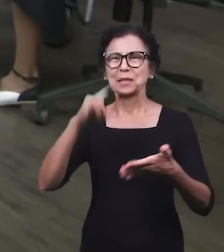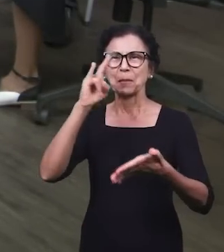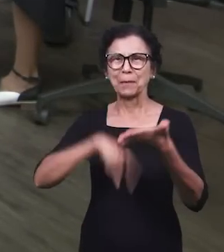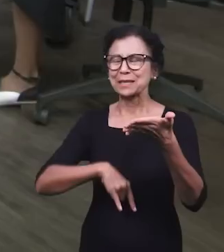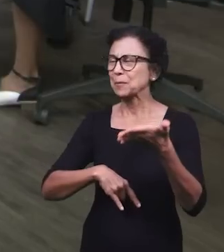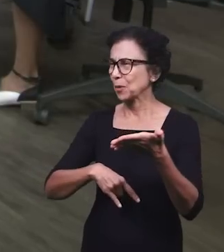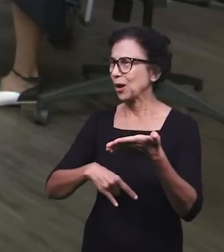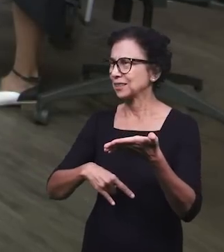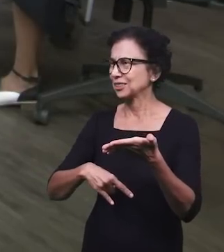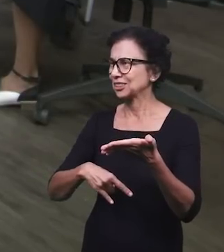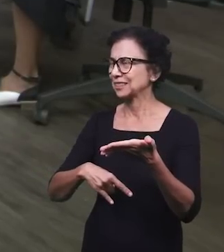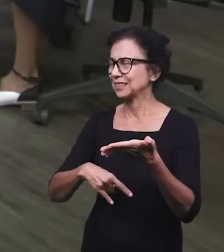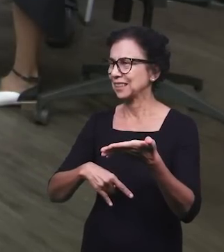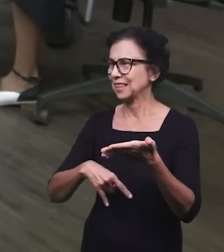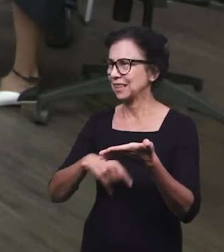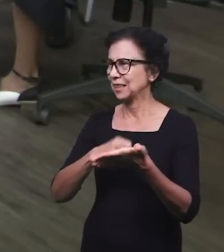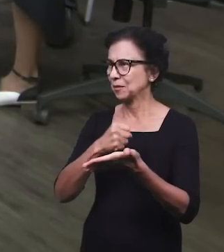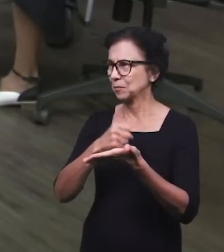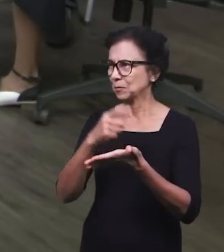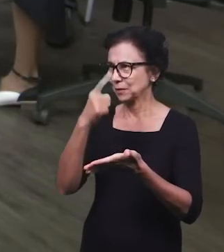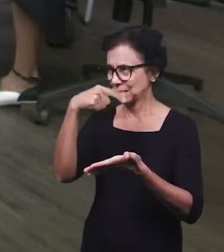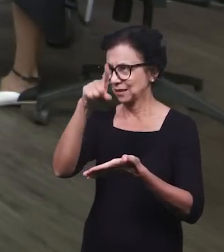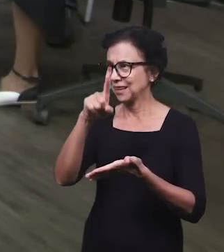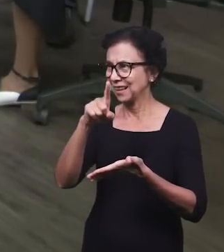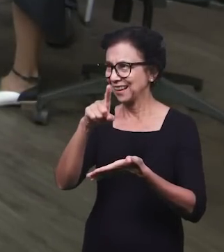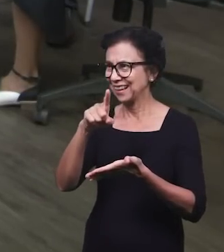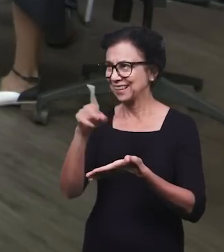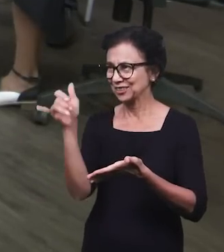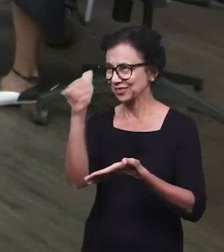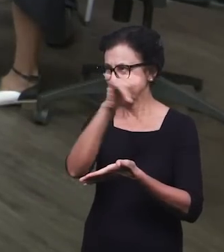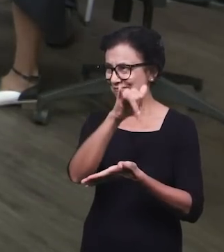sem passaporte. Só com carteira de identidade dá para chegar lá? Tranquilo?